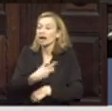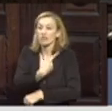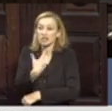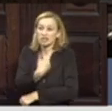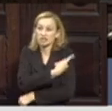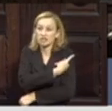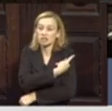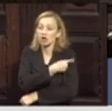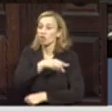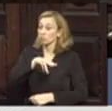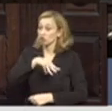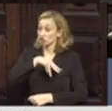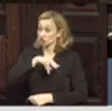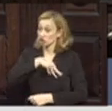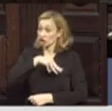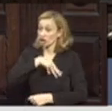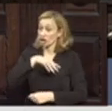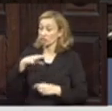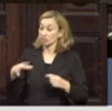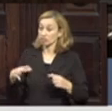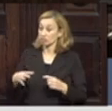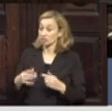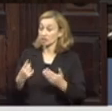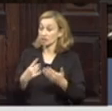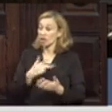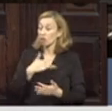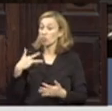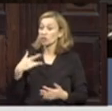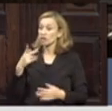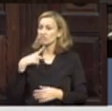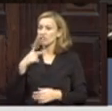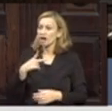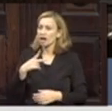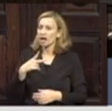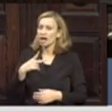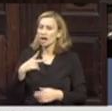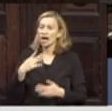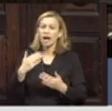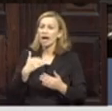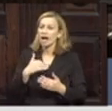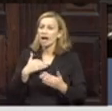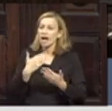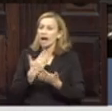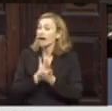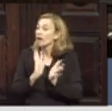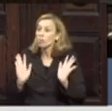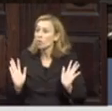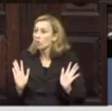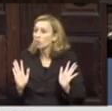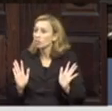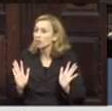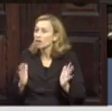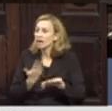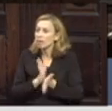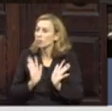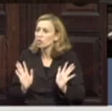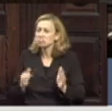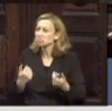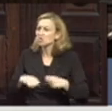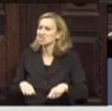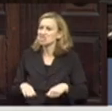deixou de procurar a vacina. Ora, nós vemos aqui pela imprensa uma